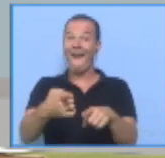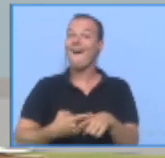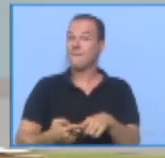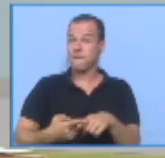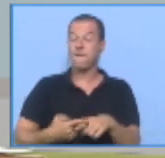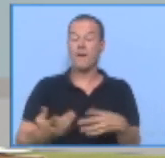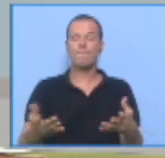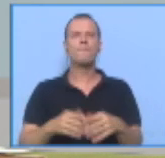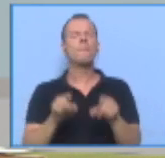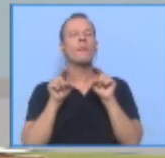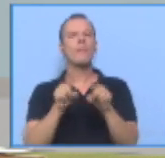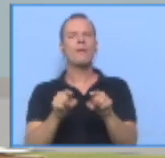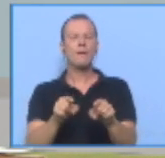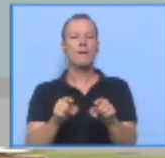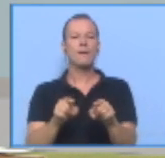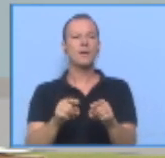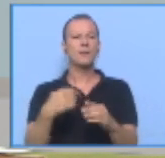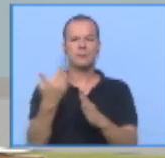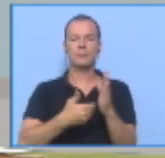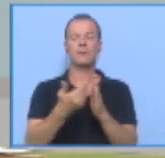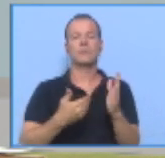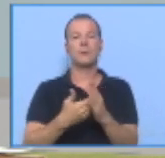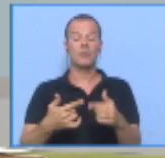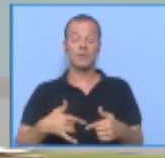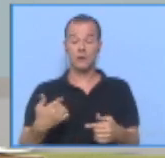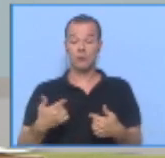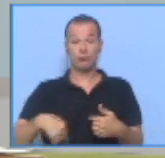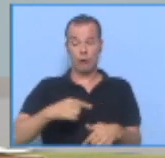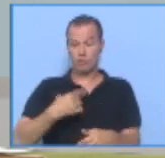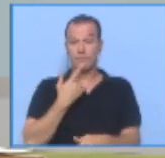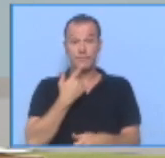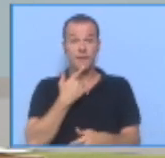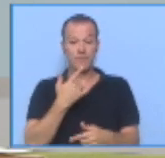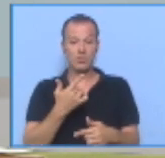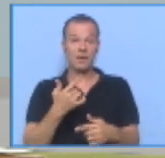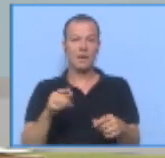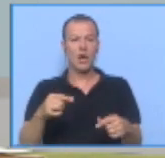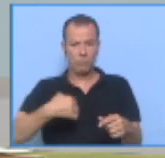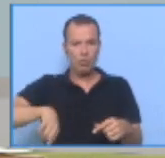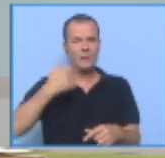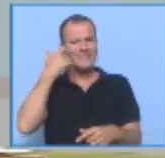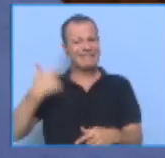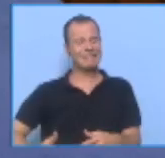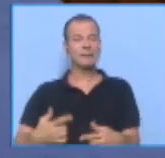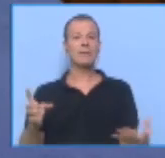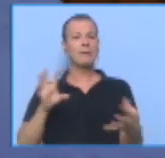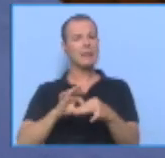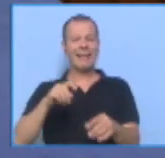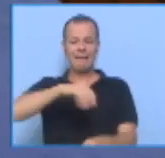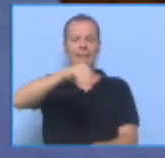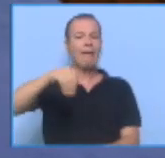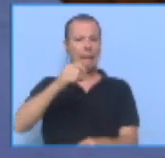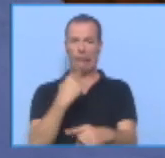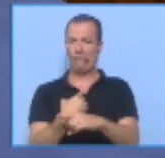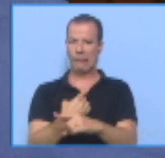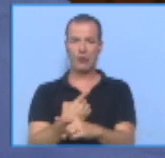interessantes. Esta compaginação de que nós vamos percebendo que nós também somos terra, essa, aliás, uma frase lapidar da Laudato